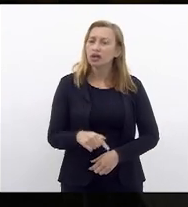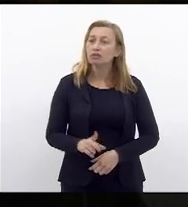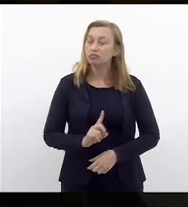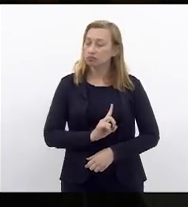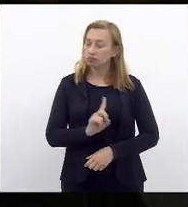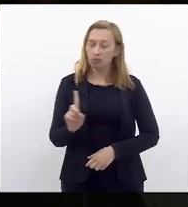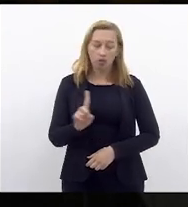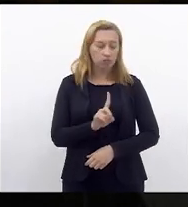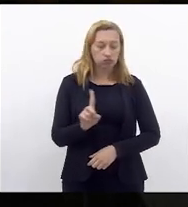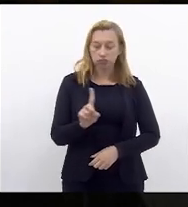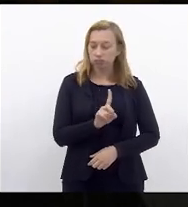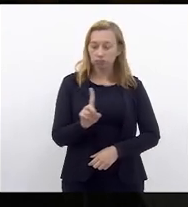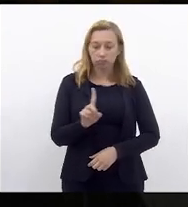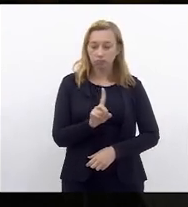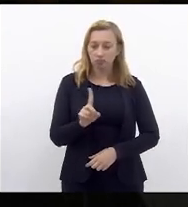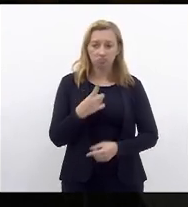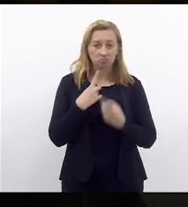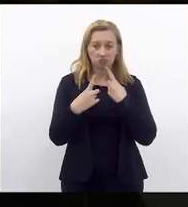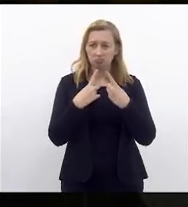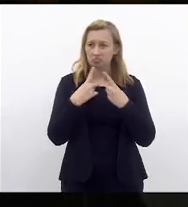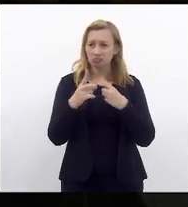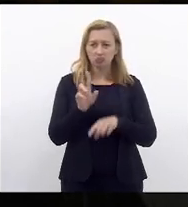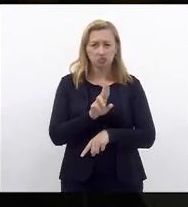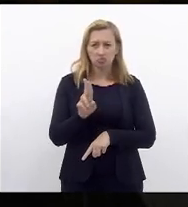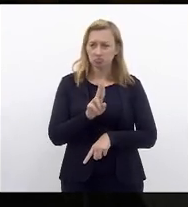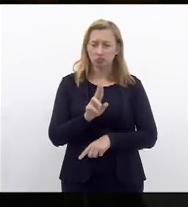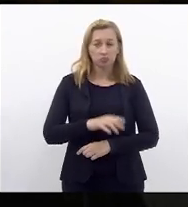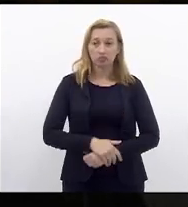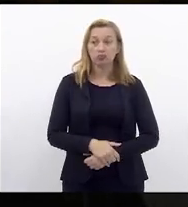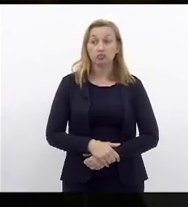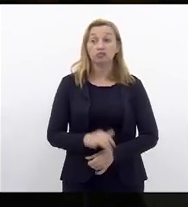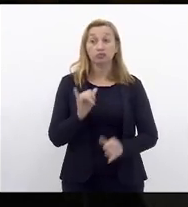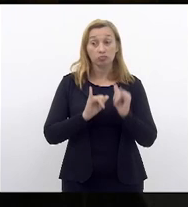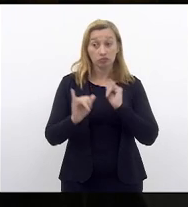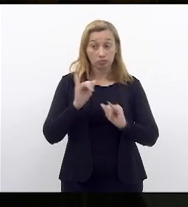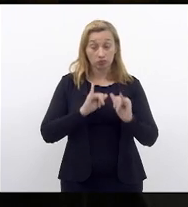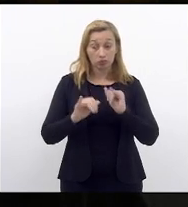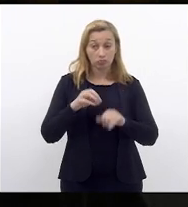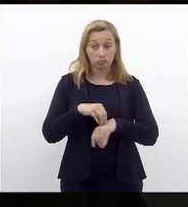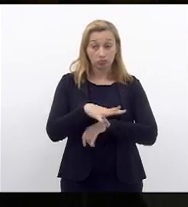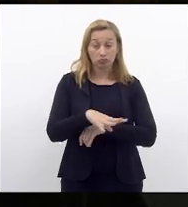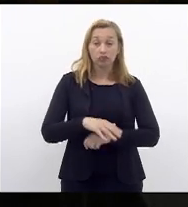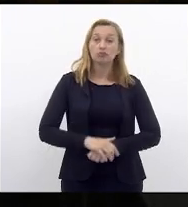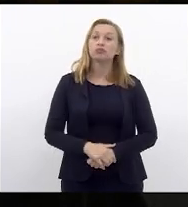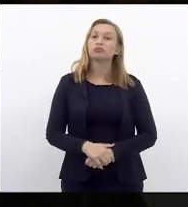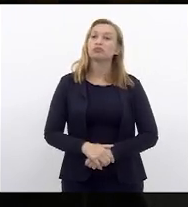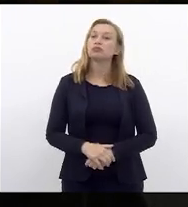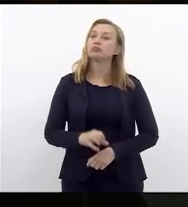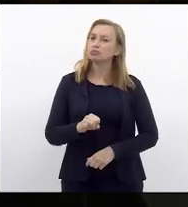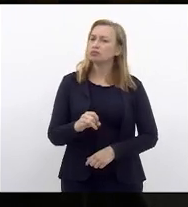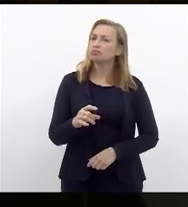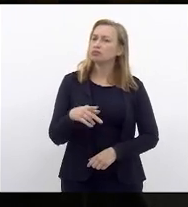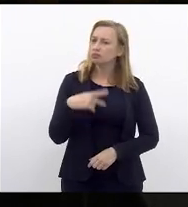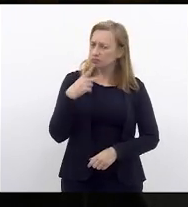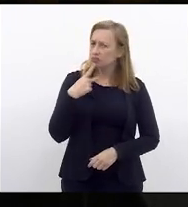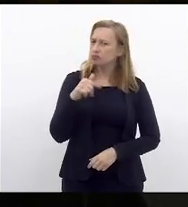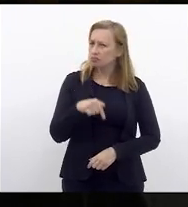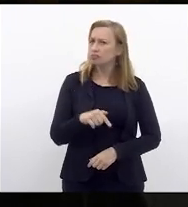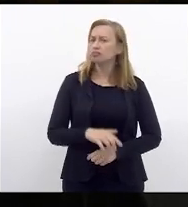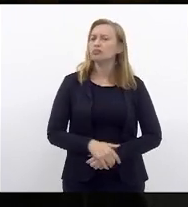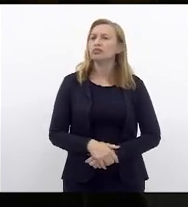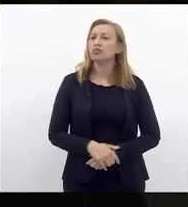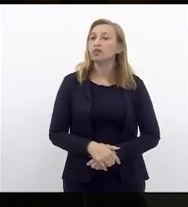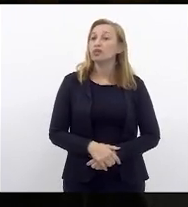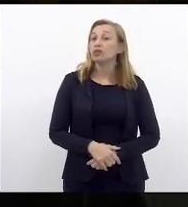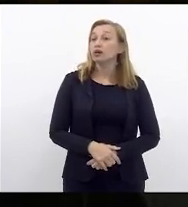iria ficar discutindo o nome, e sim forma de indicação. E citei aqui, já